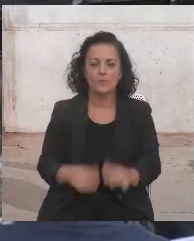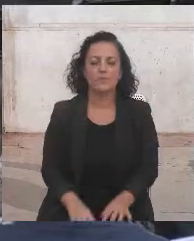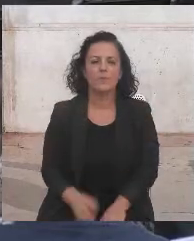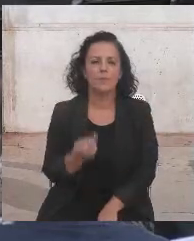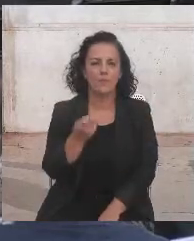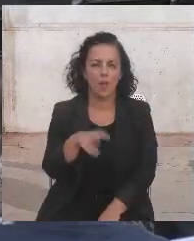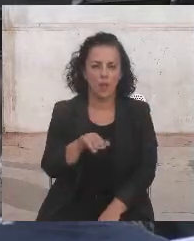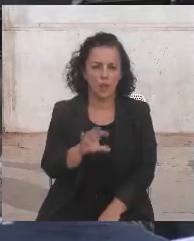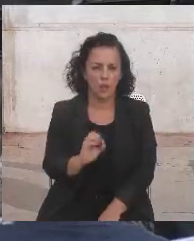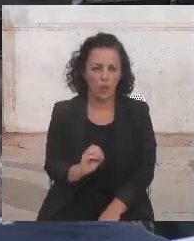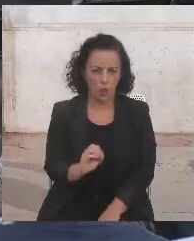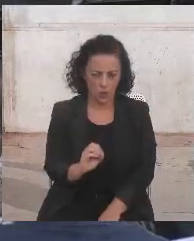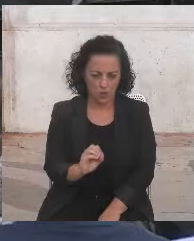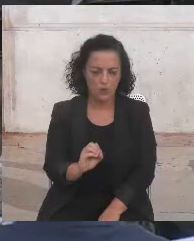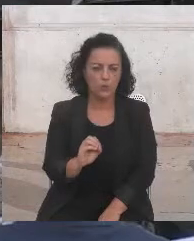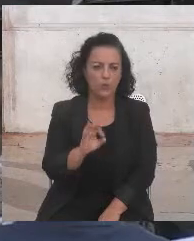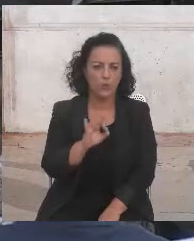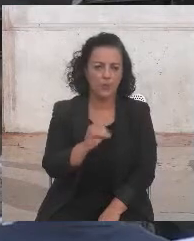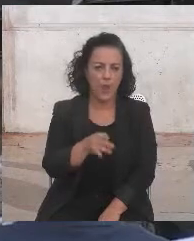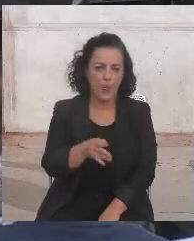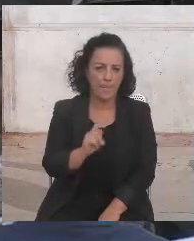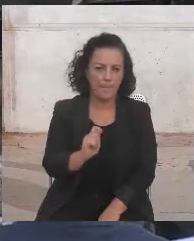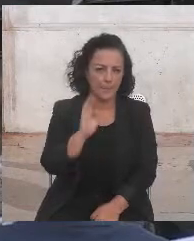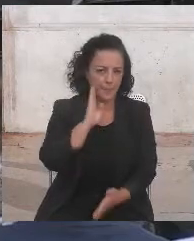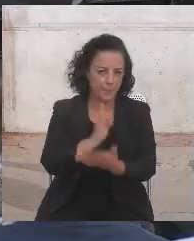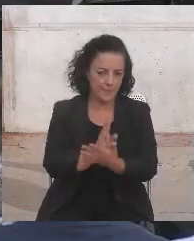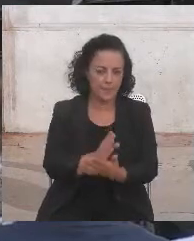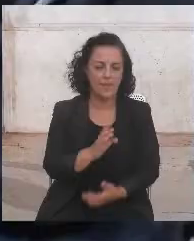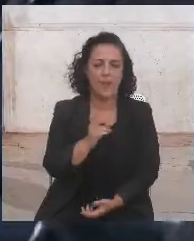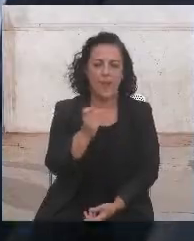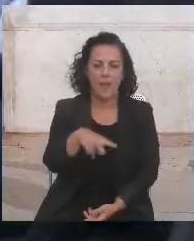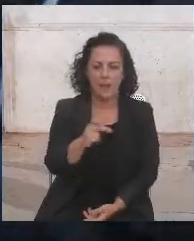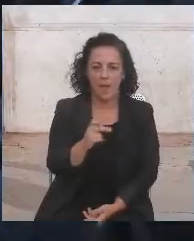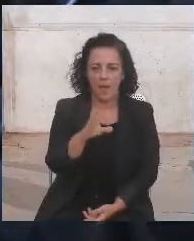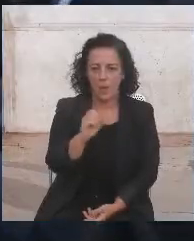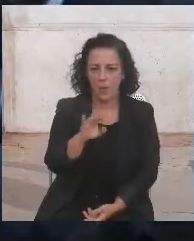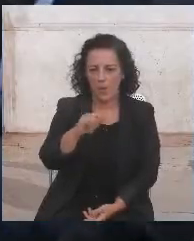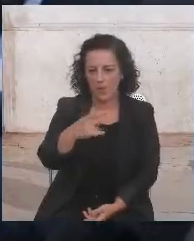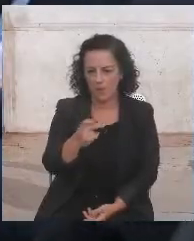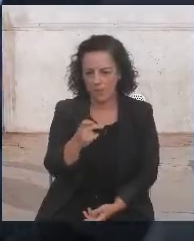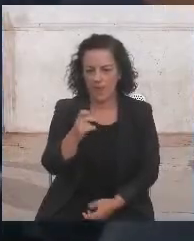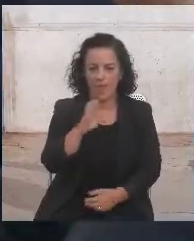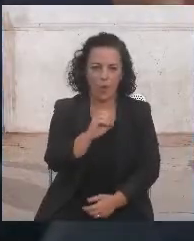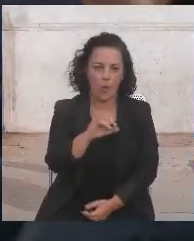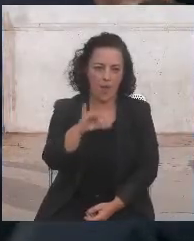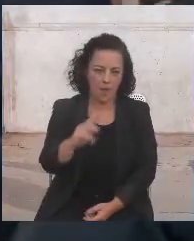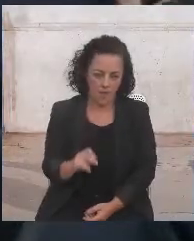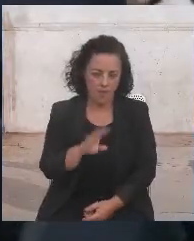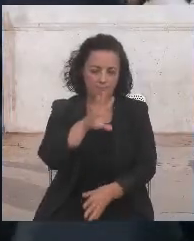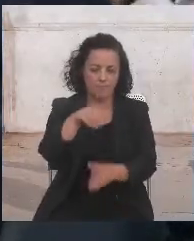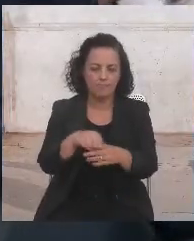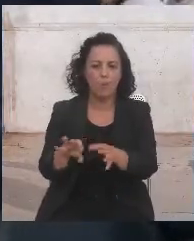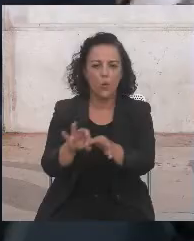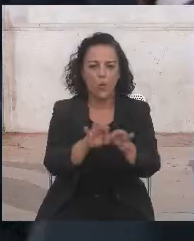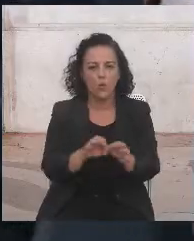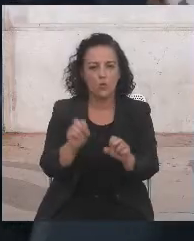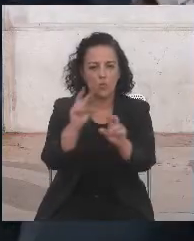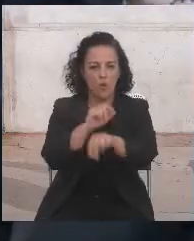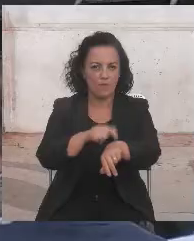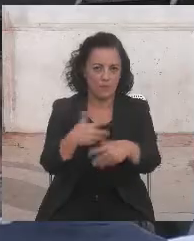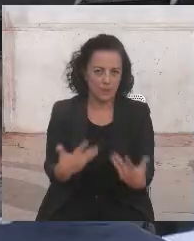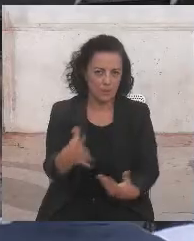António Filipe da Providência Santarém Anacoreta Correia, Coligação Novos Tempos Lisboa.